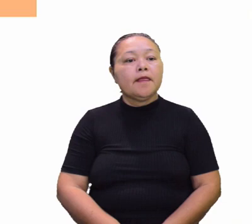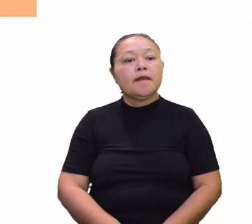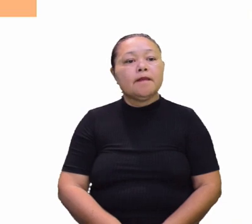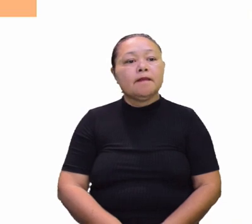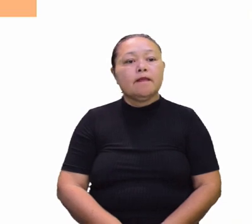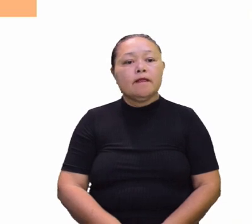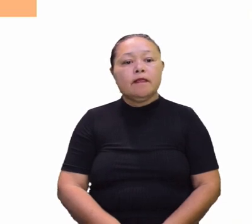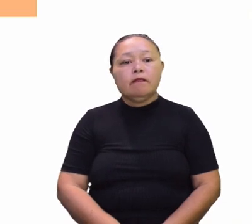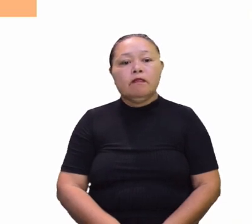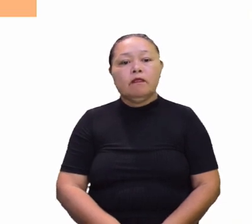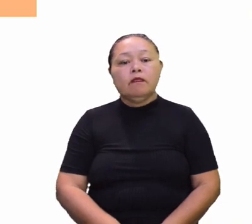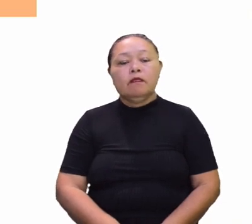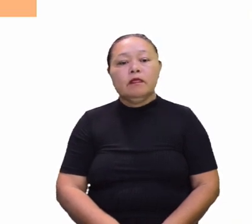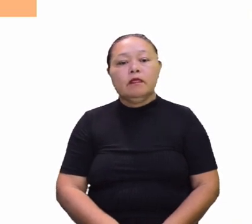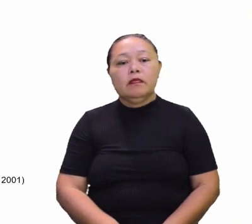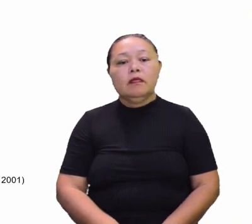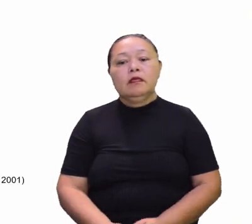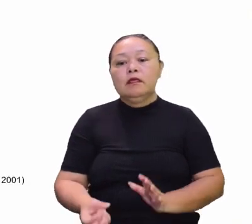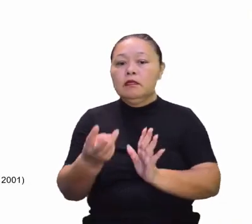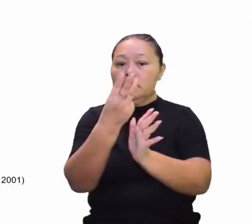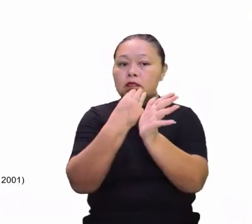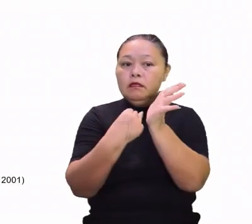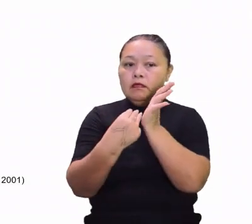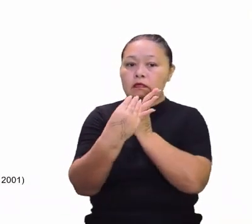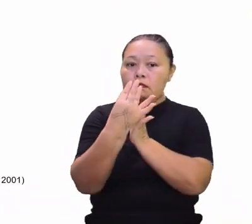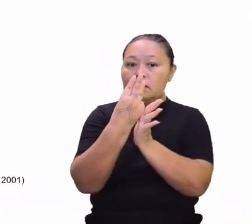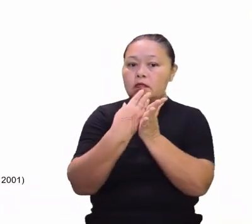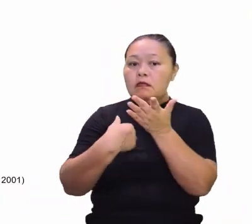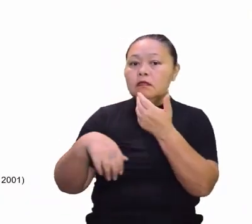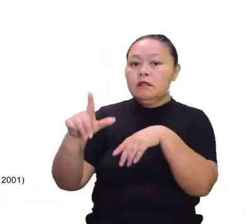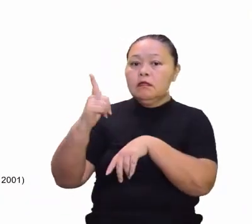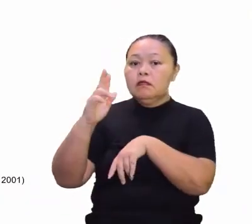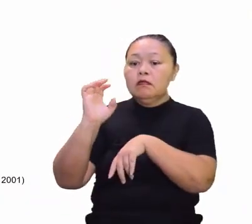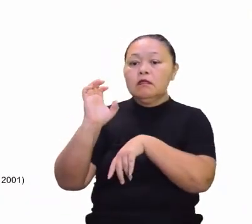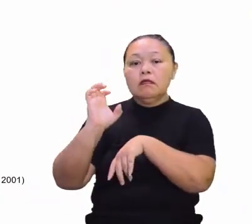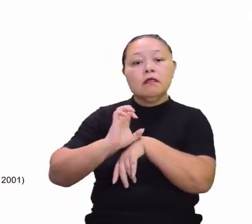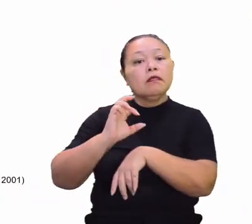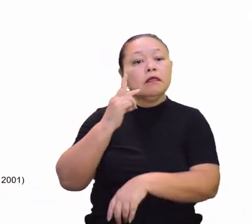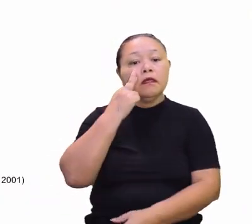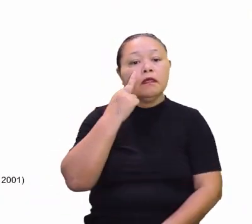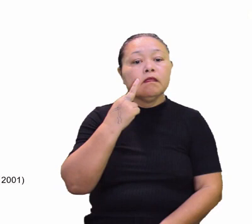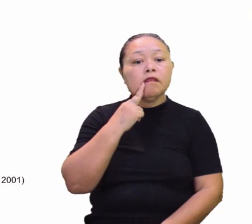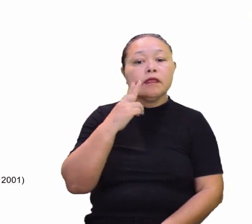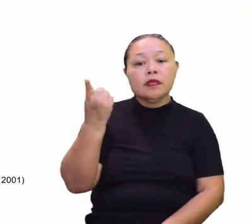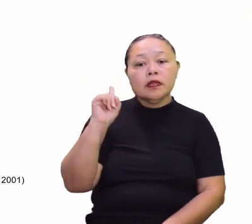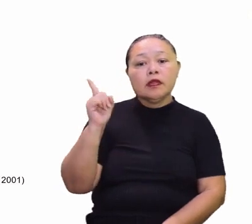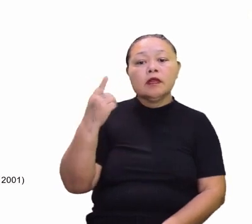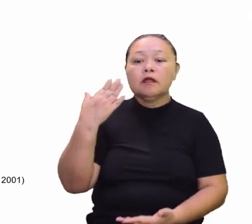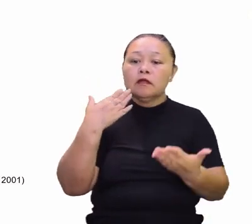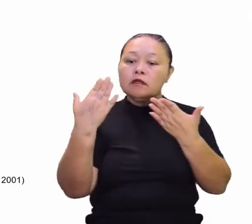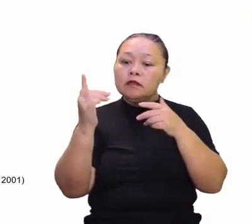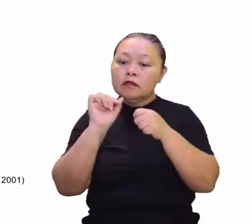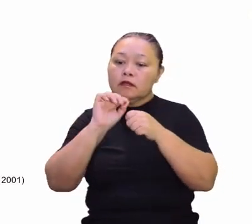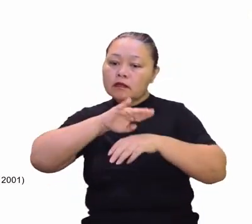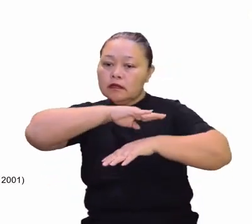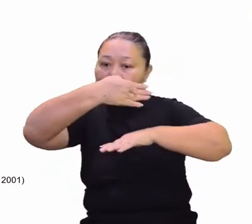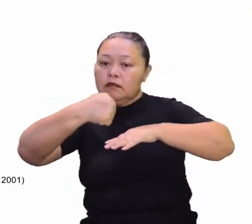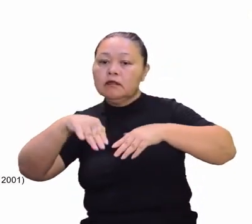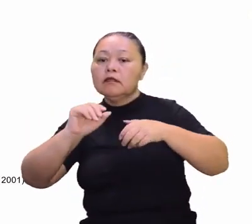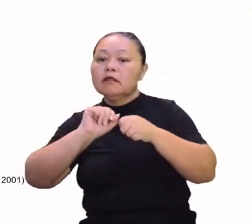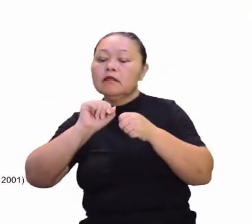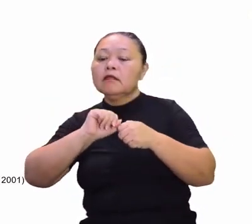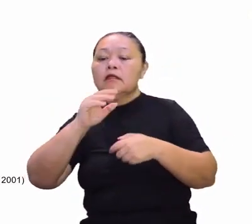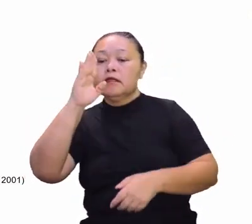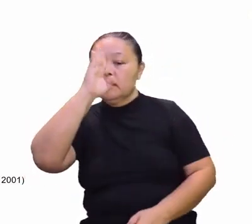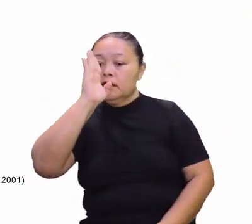Avançando aí para a gente observar um mapa de Geografia de Rondônia, com base nos mapas do relevo brasileiro, podemos distinguir